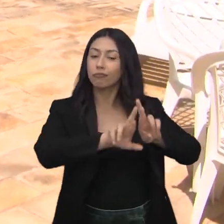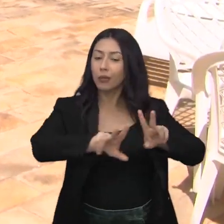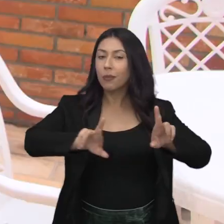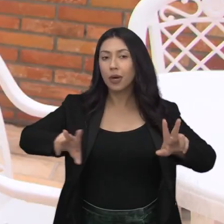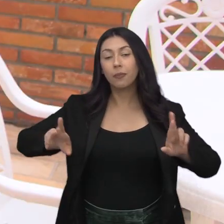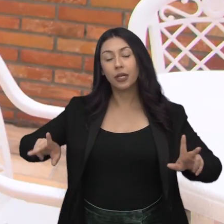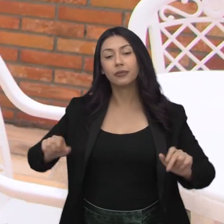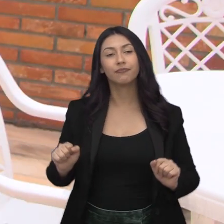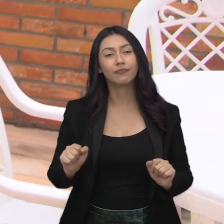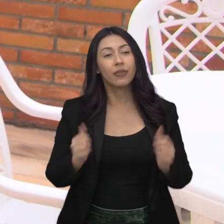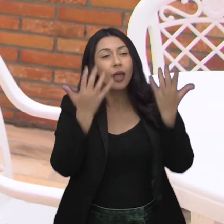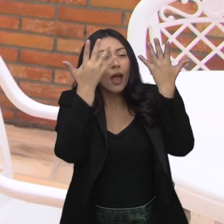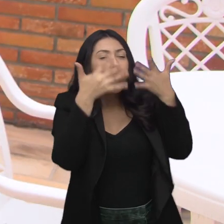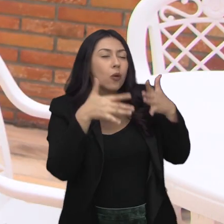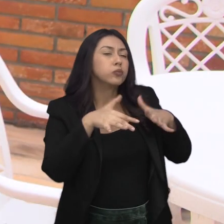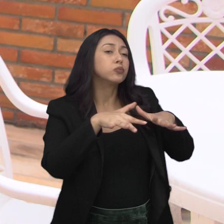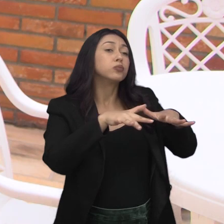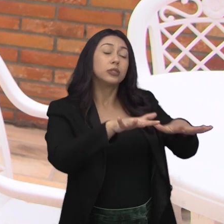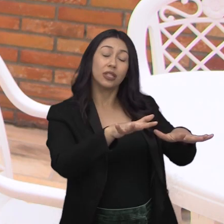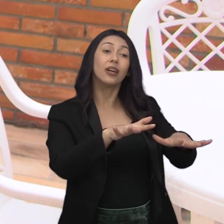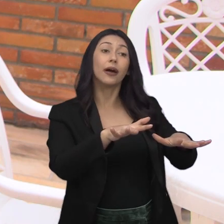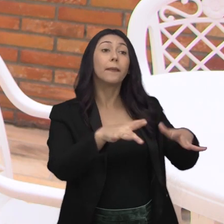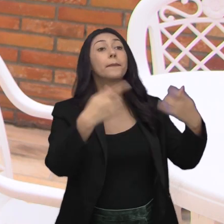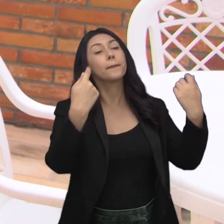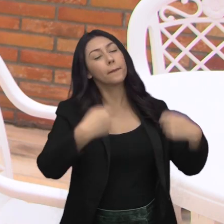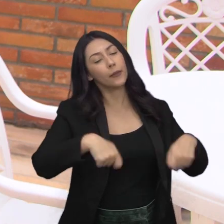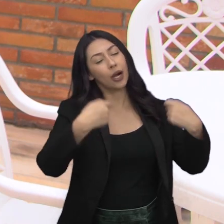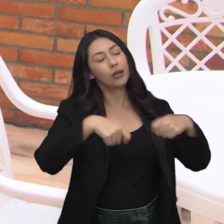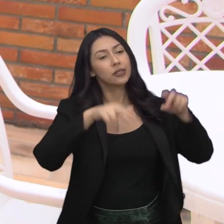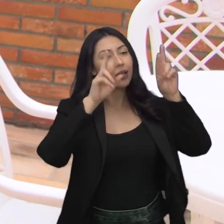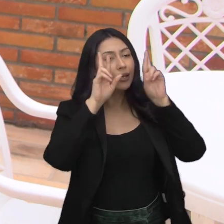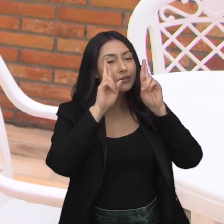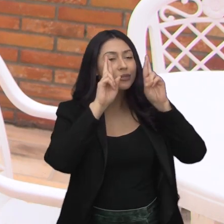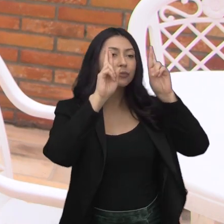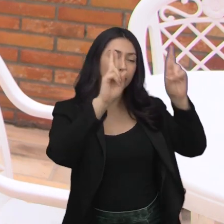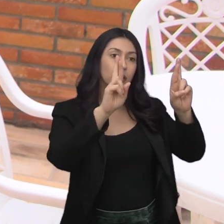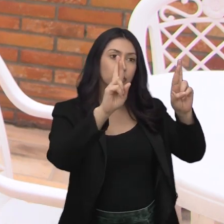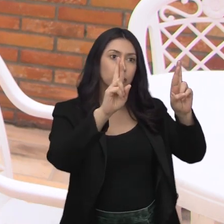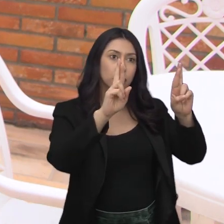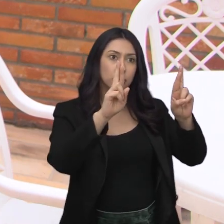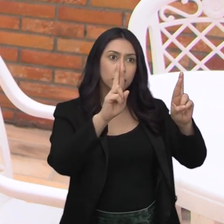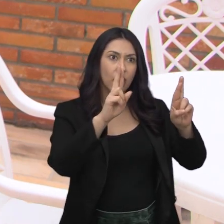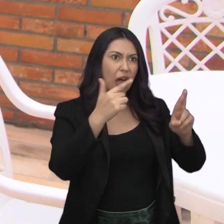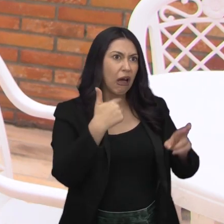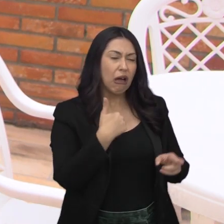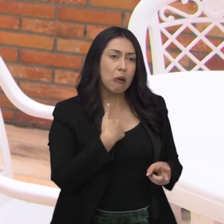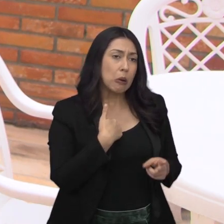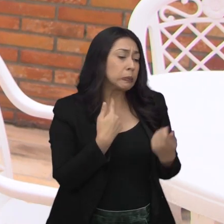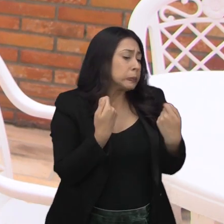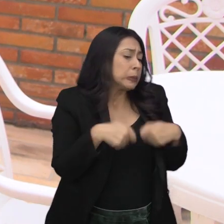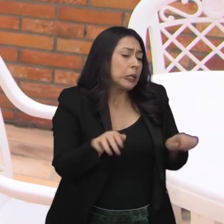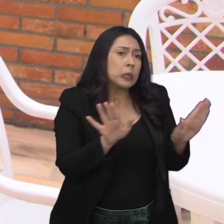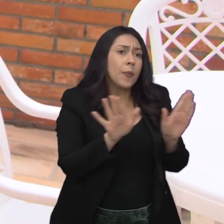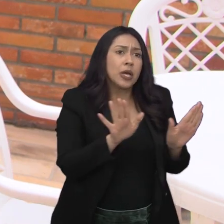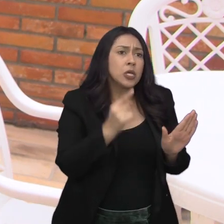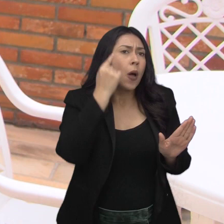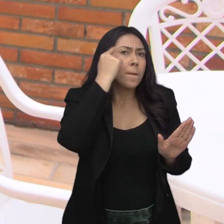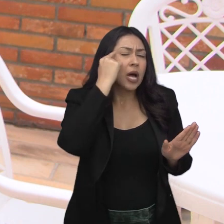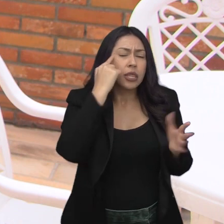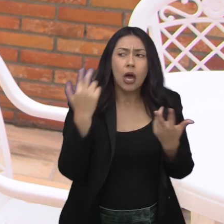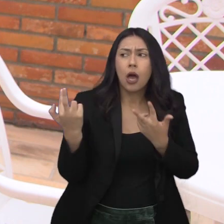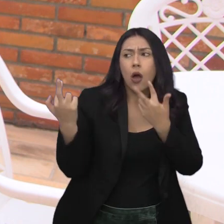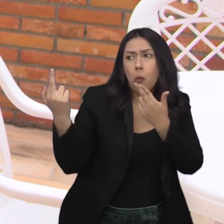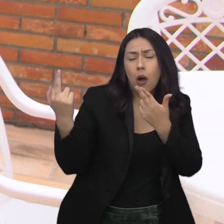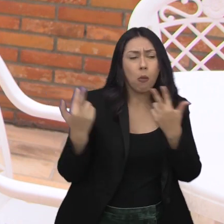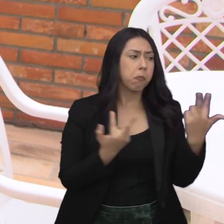diferenças. A questão da harmonia entre moradores é a questão do respeito. Eu acho que eu não sou obrigada a pensar como